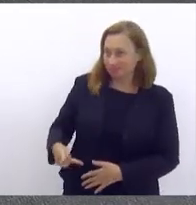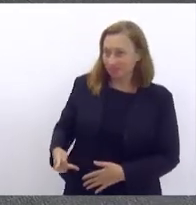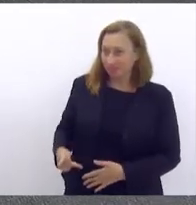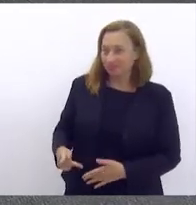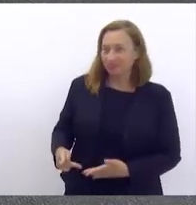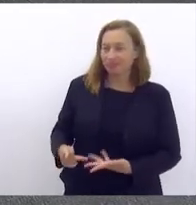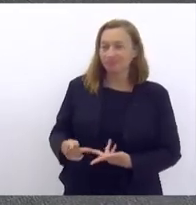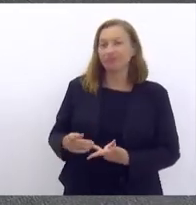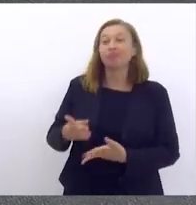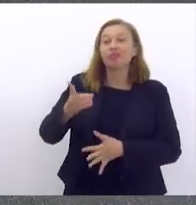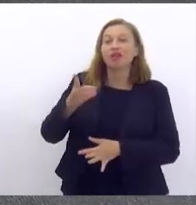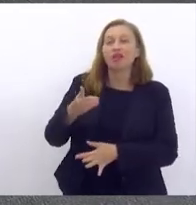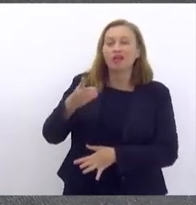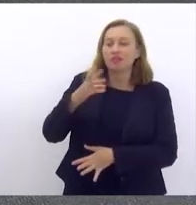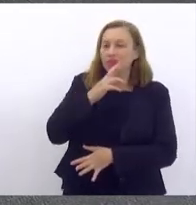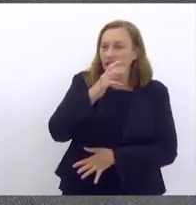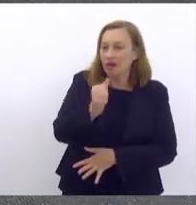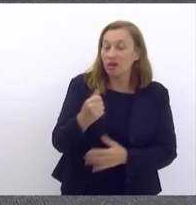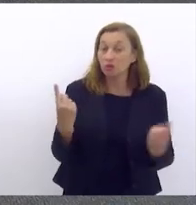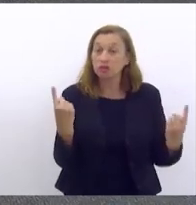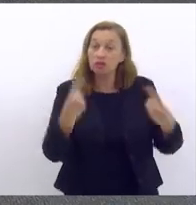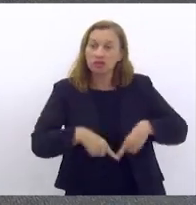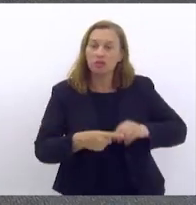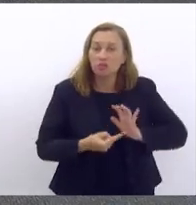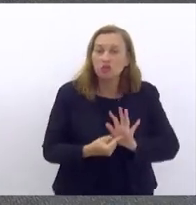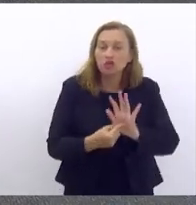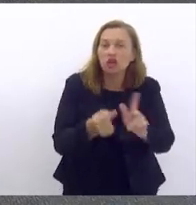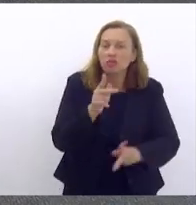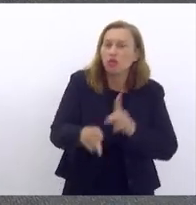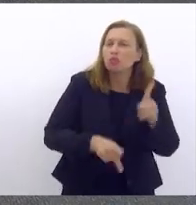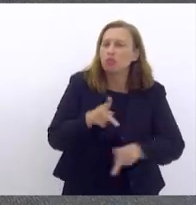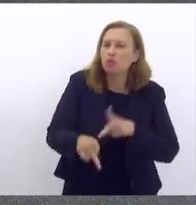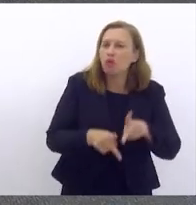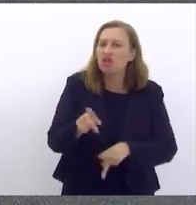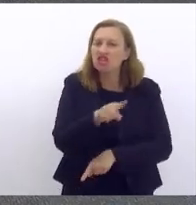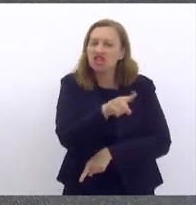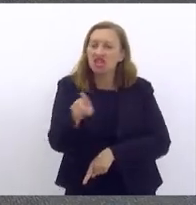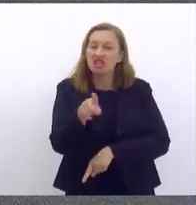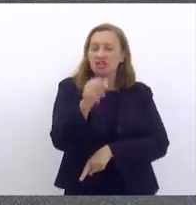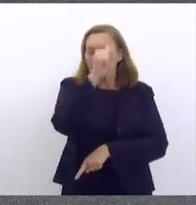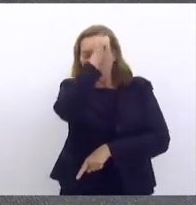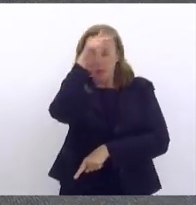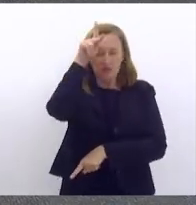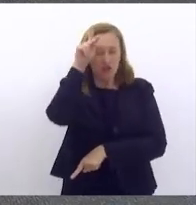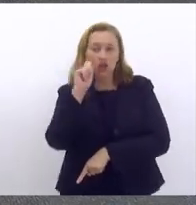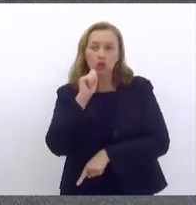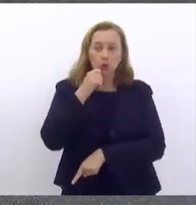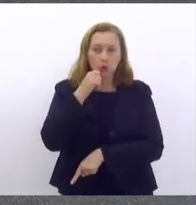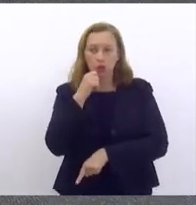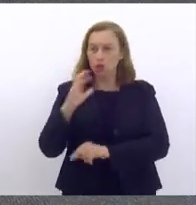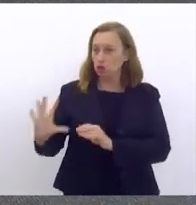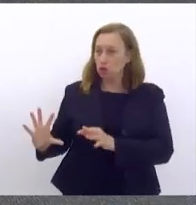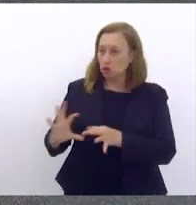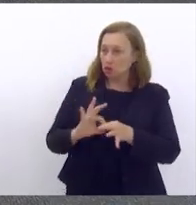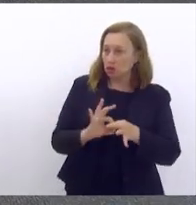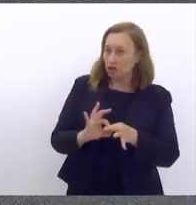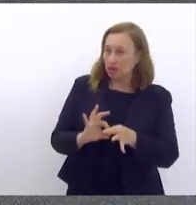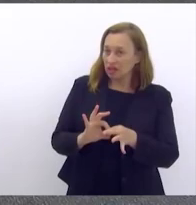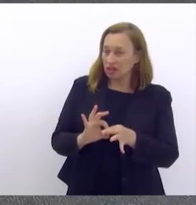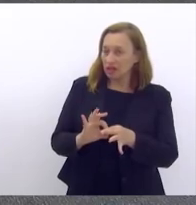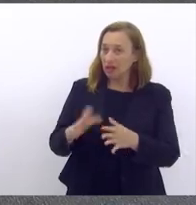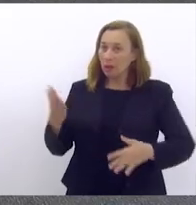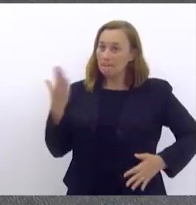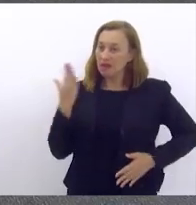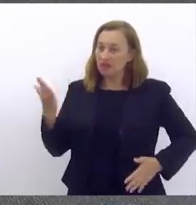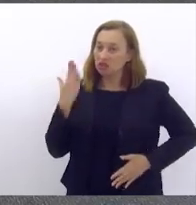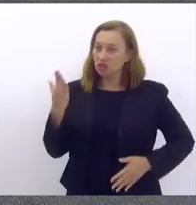desafio muito grande. É mostrar para a população que esse prefeitinho, aliado do Naime, o bandido